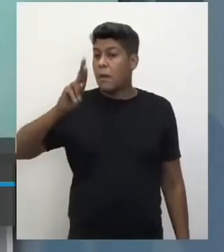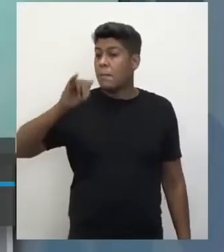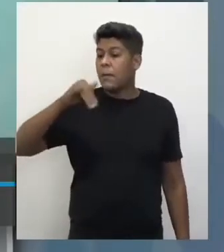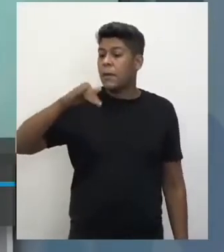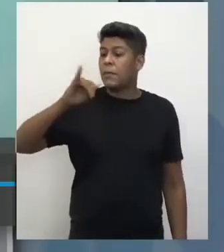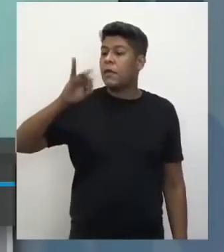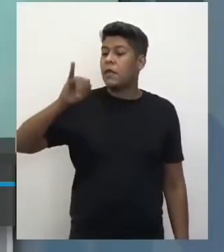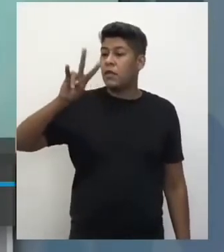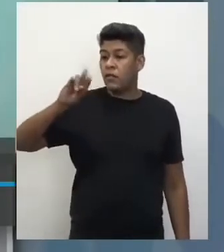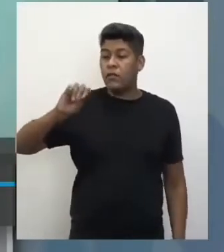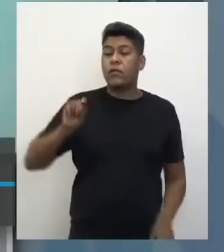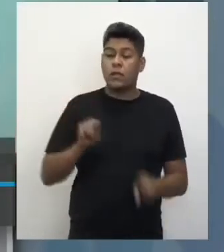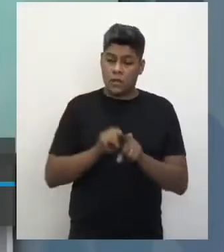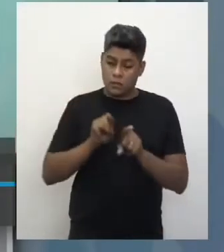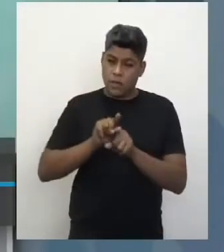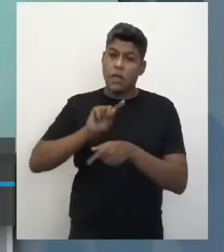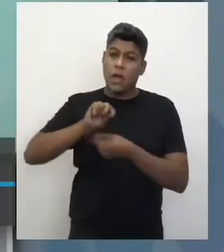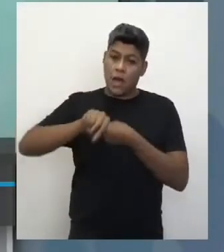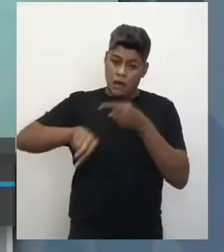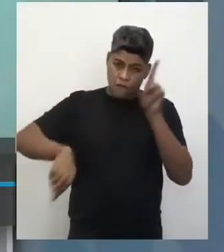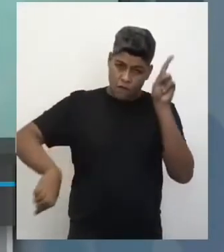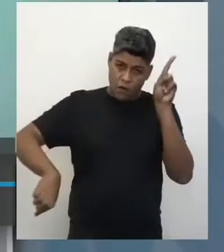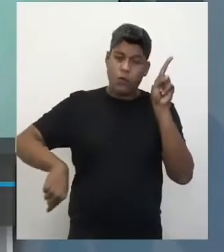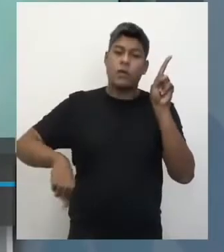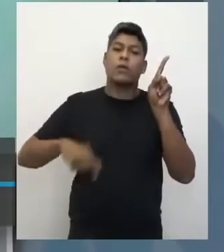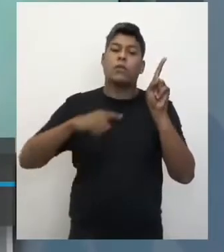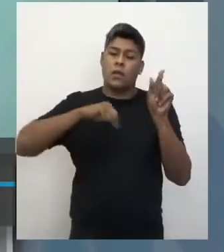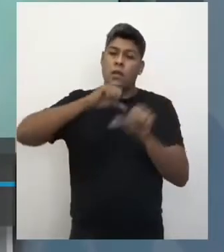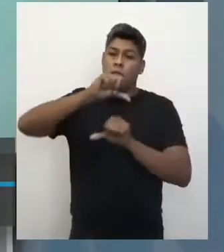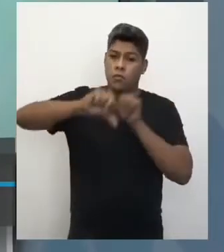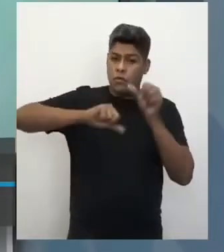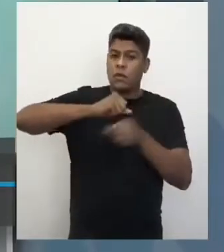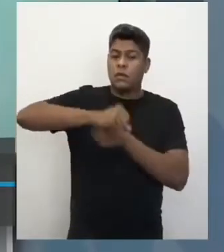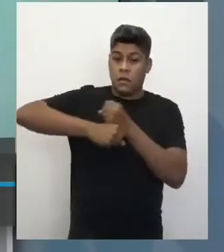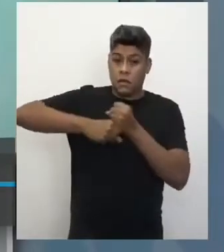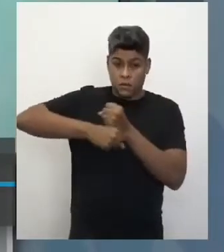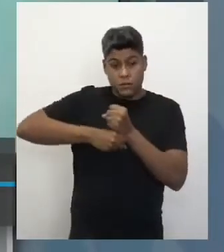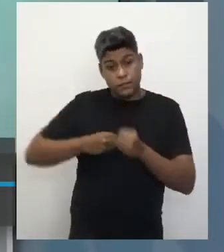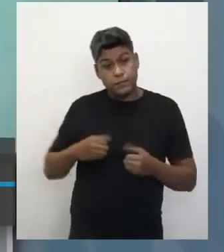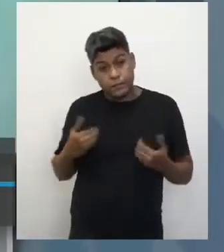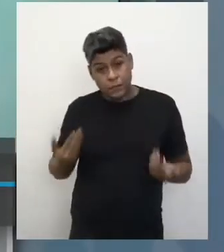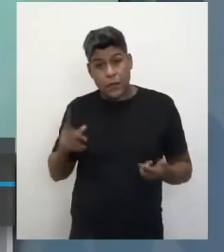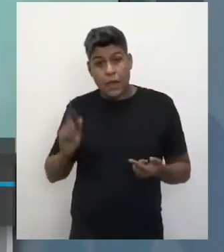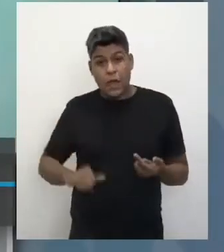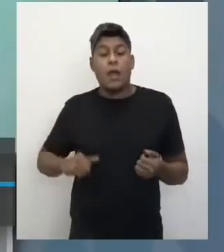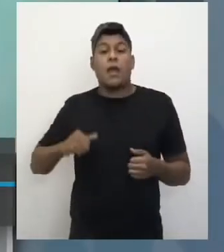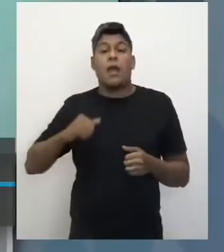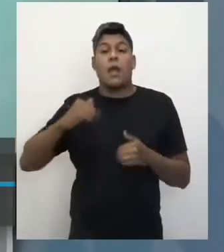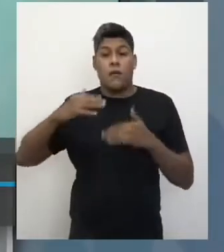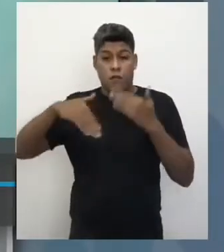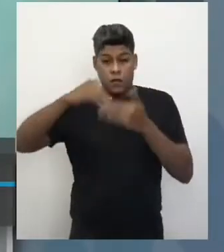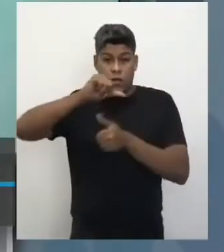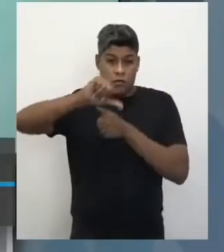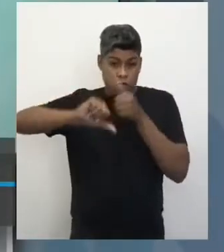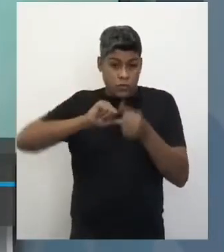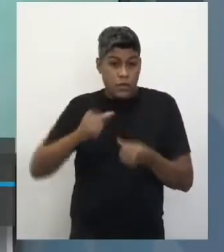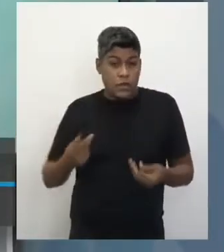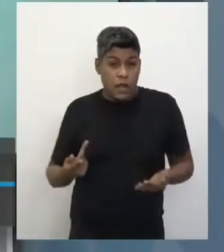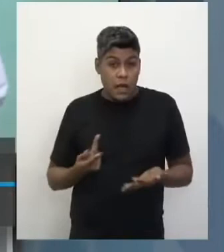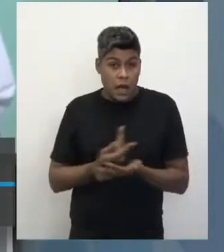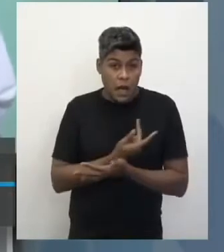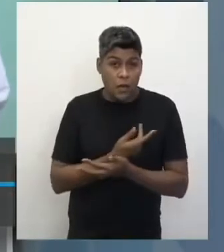parece primitivo, ele também evoluiu. Ele sofreu mudanças ao longo de milhares de anos. Tá? Então isso é a evolução, são essas mudanças que vão acontecendo